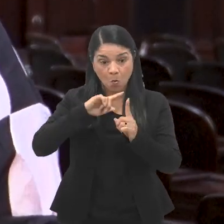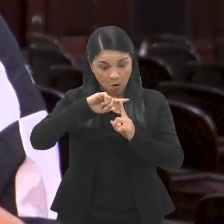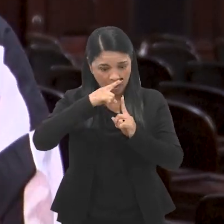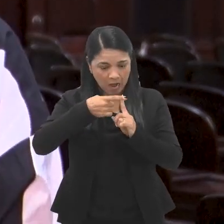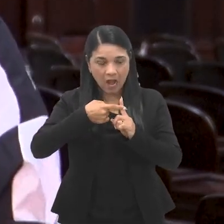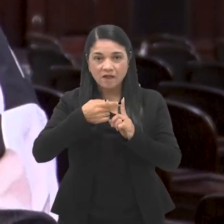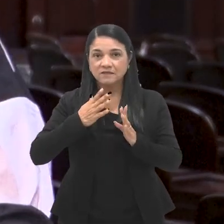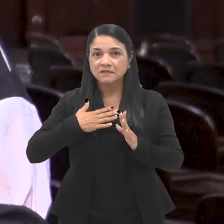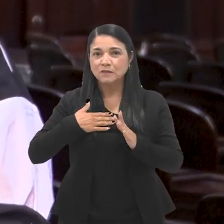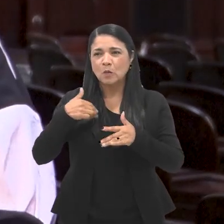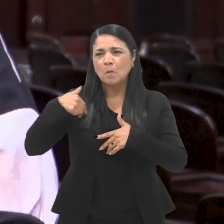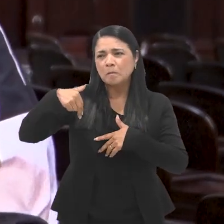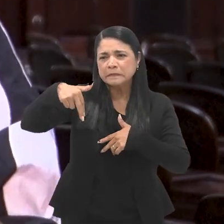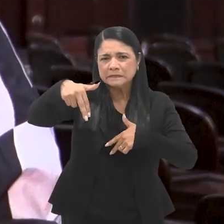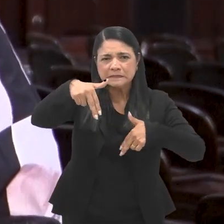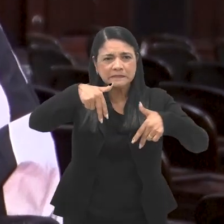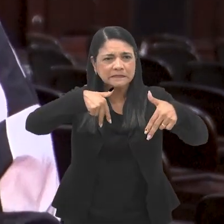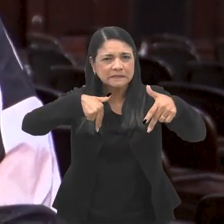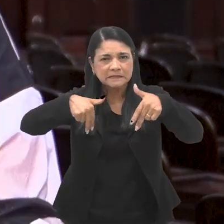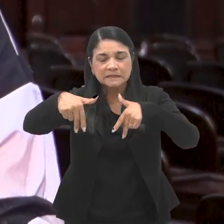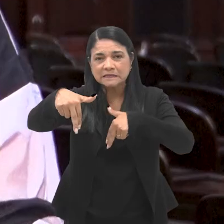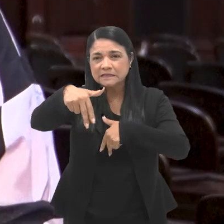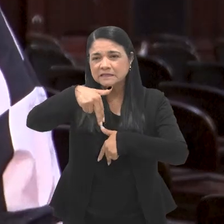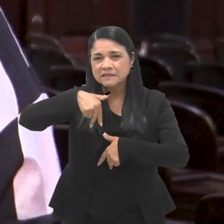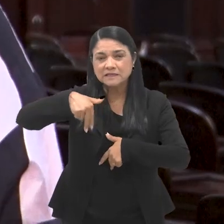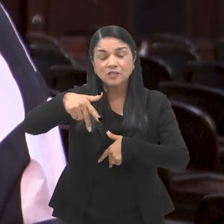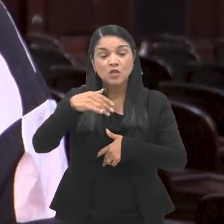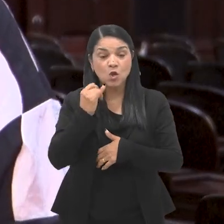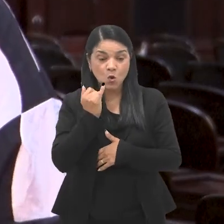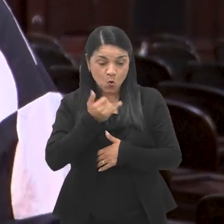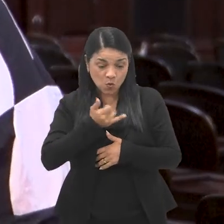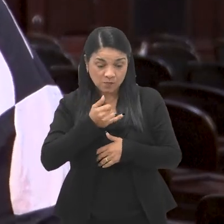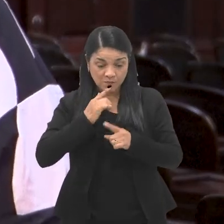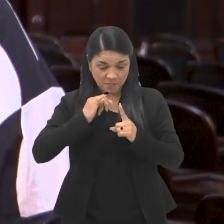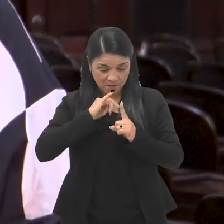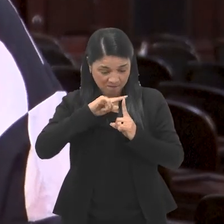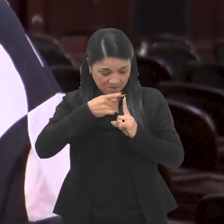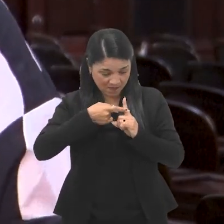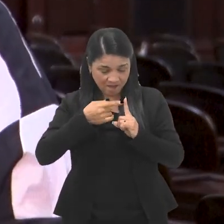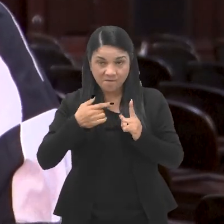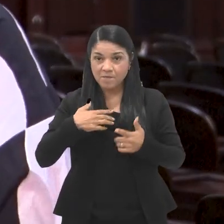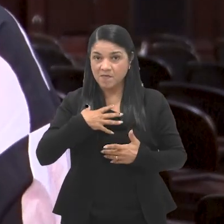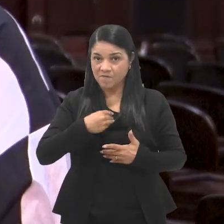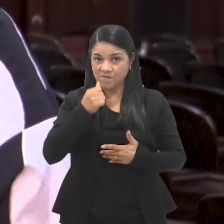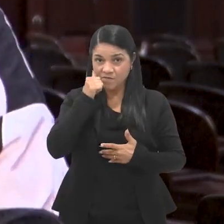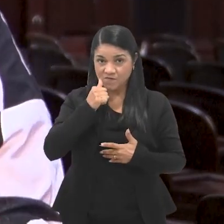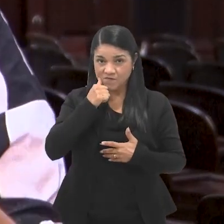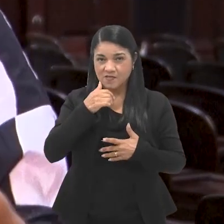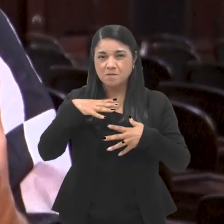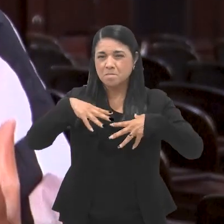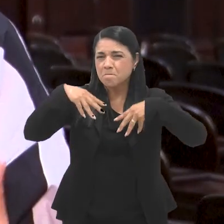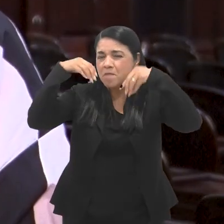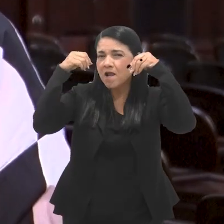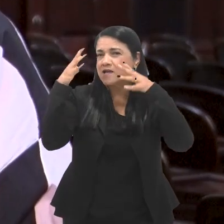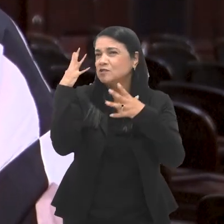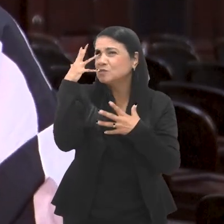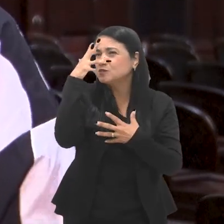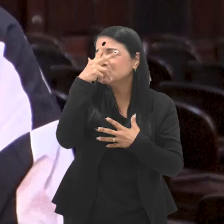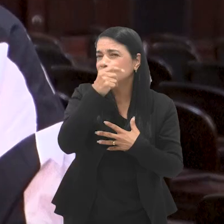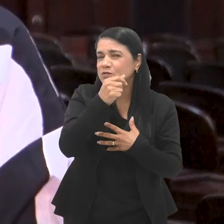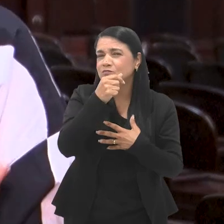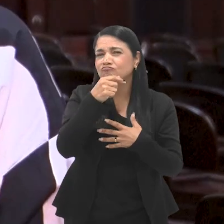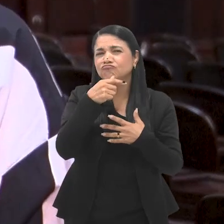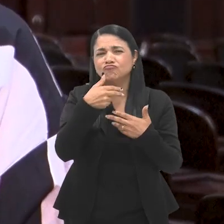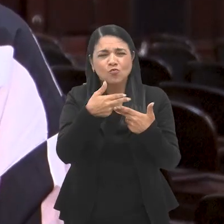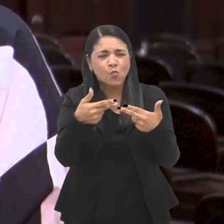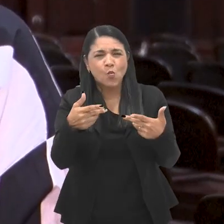grávida, que eu passeava pelos corredores contando para minha filha, na barriga ainda, como era o palácio, como ele era bonito, como